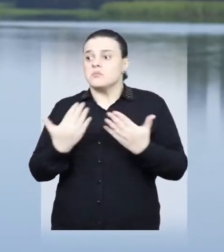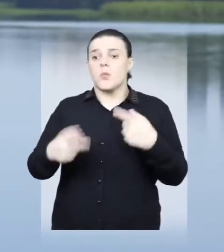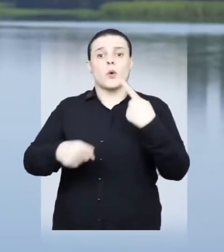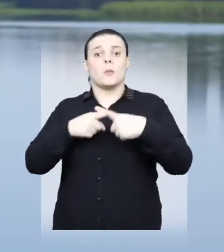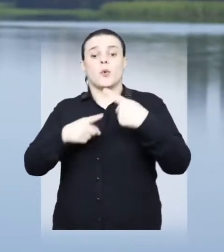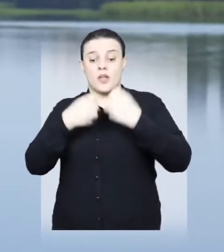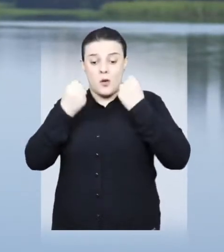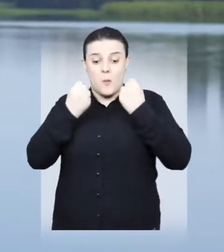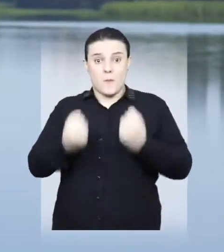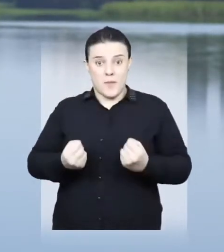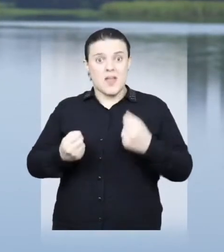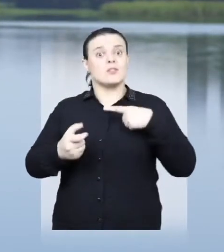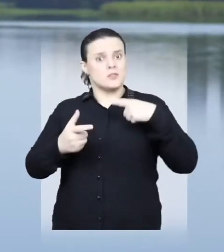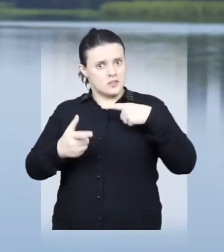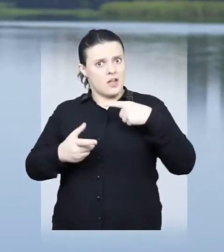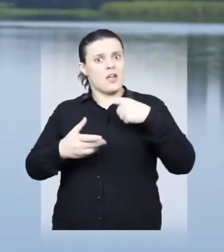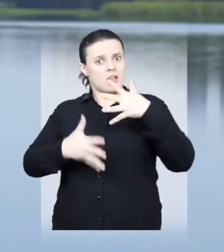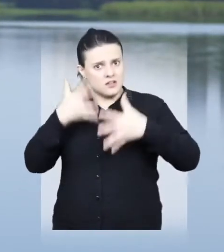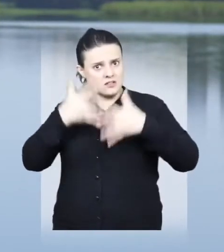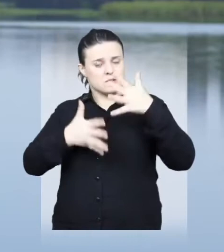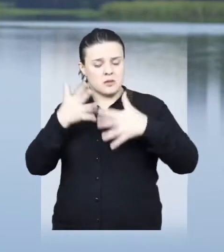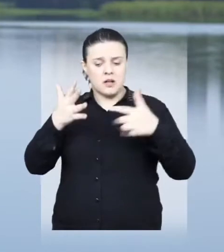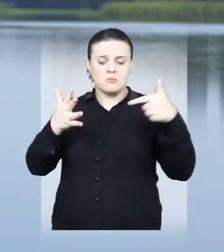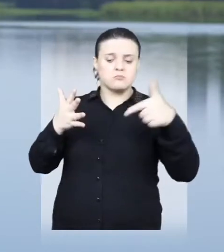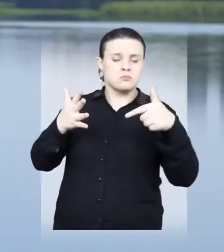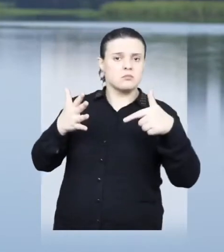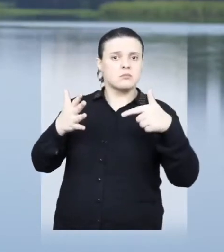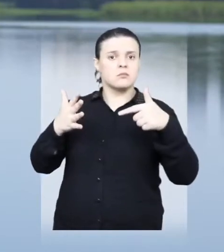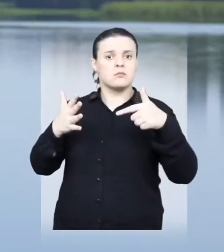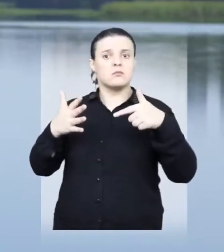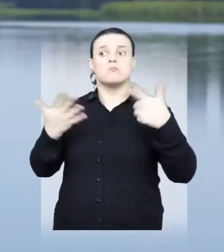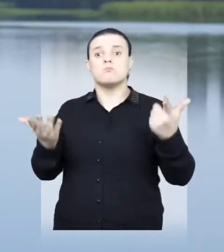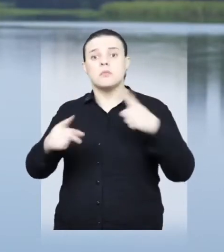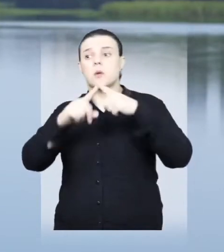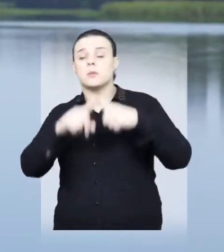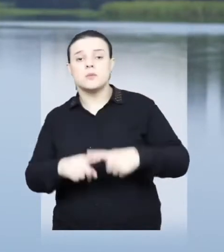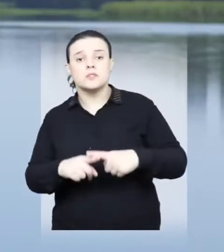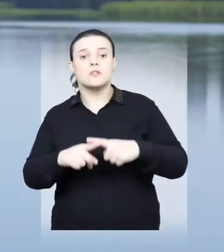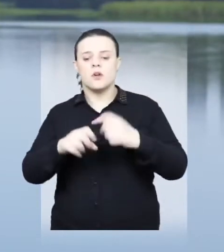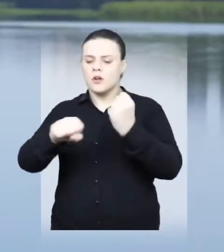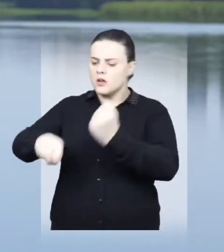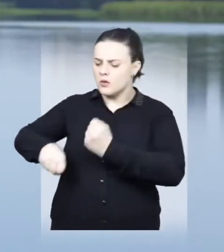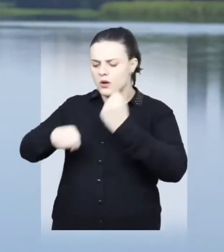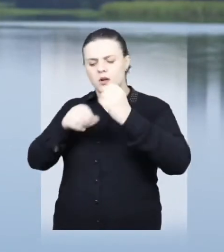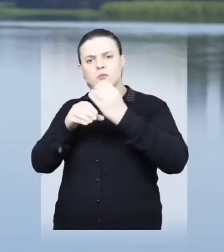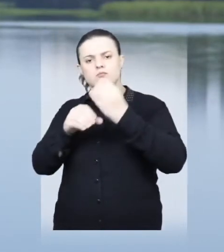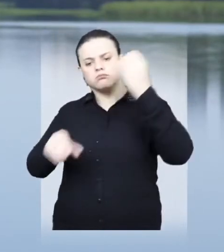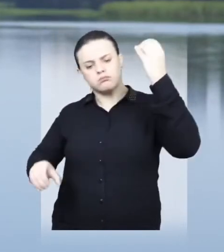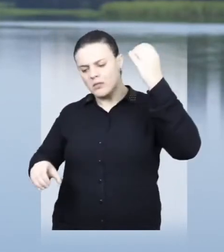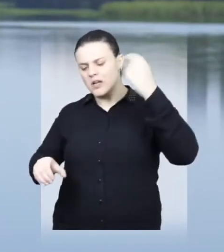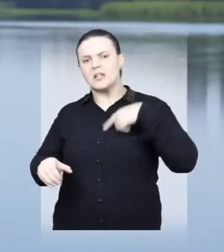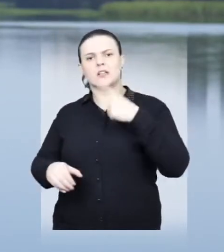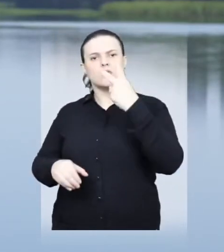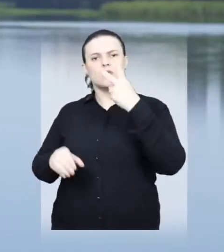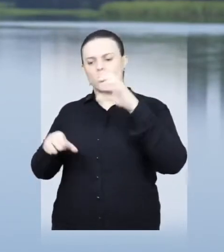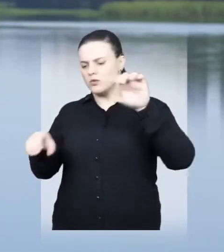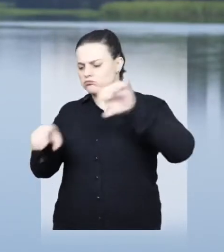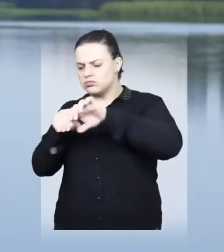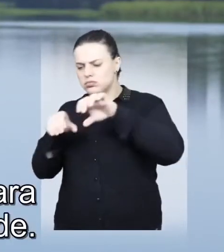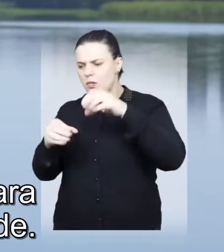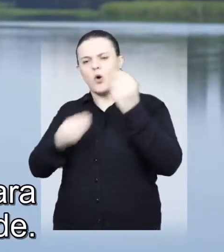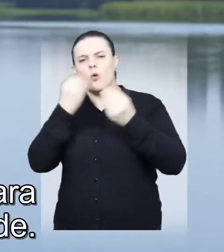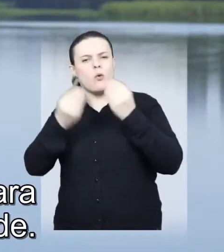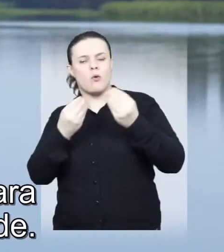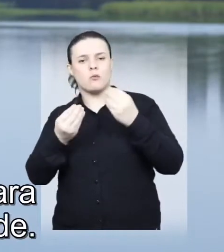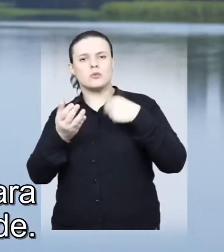por que o peso interfere na competição? E o remo? Por que o remo tem 2 pares?